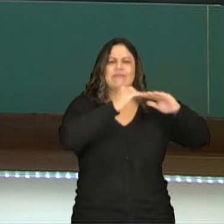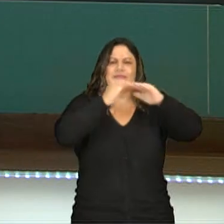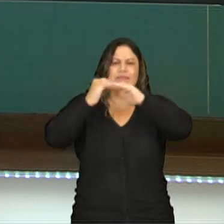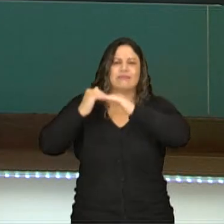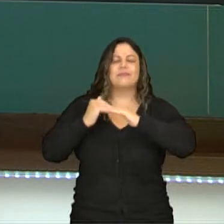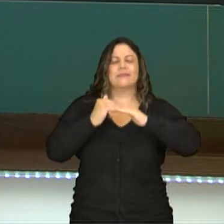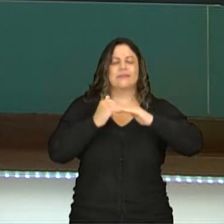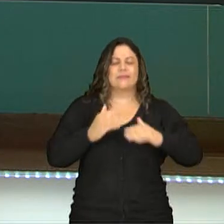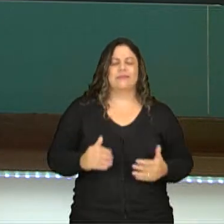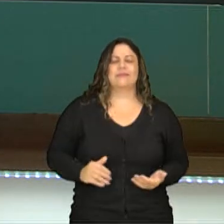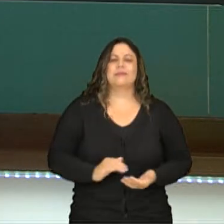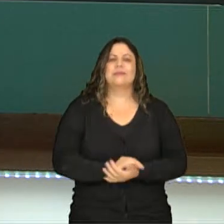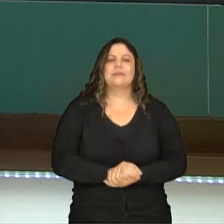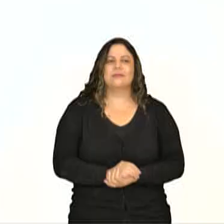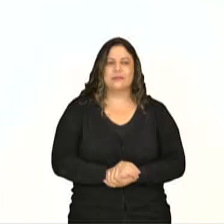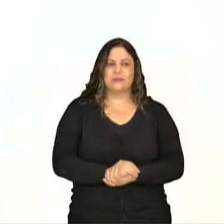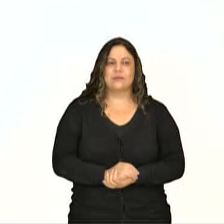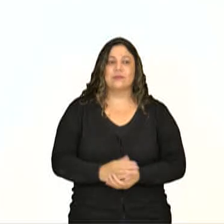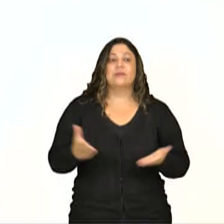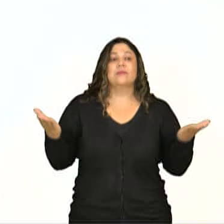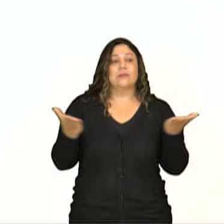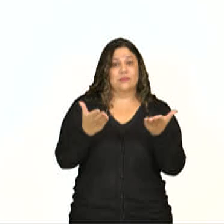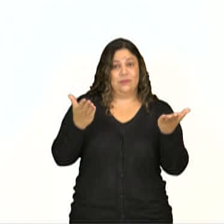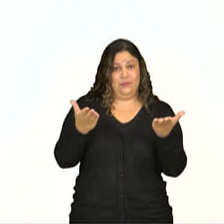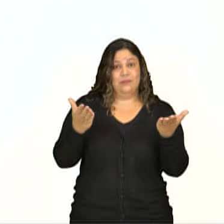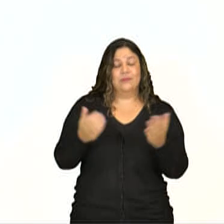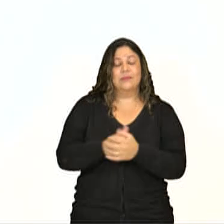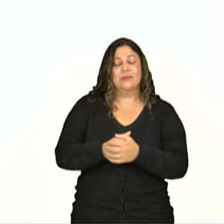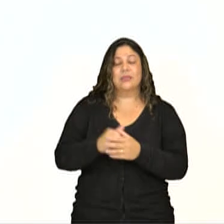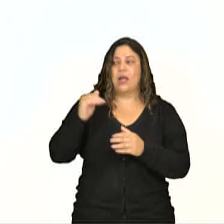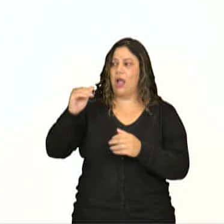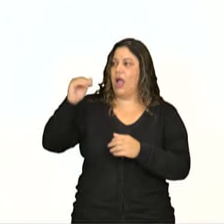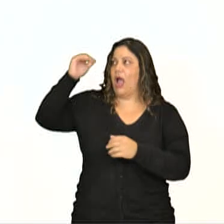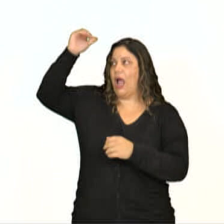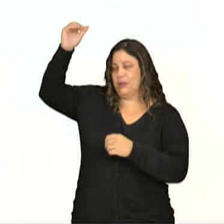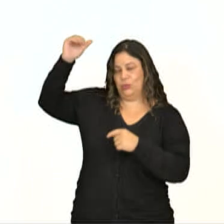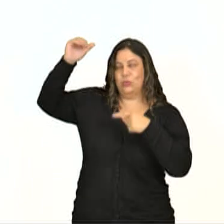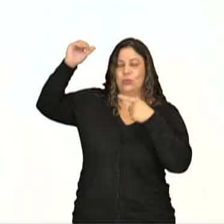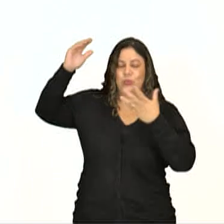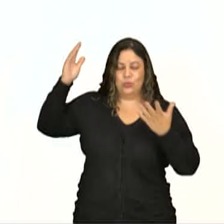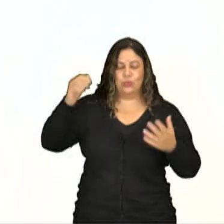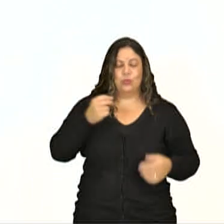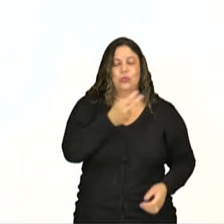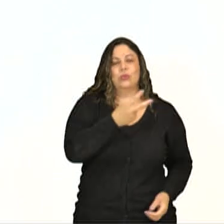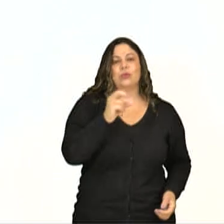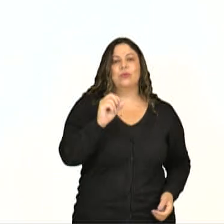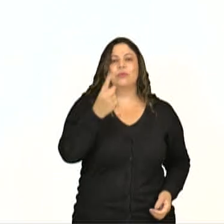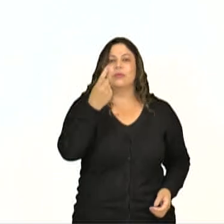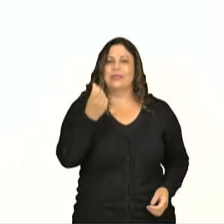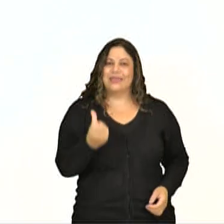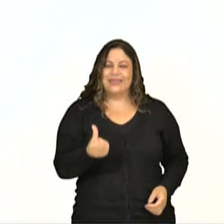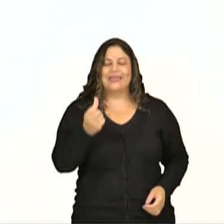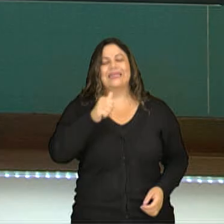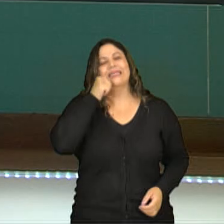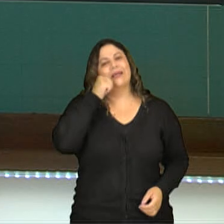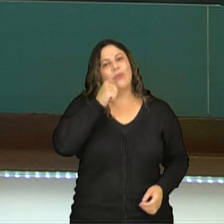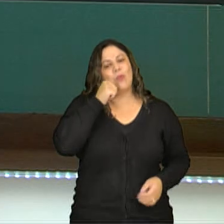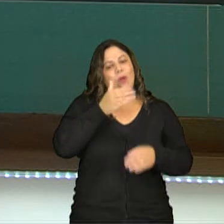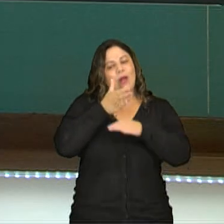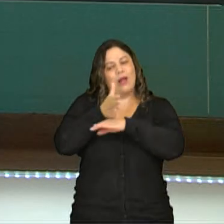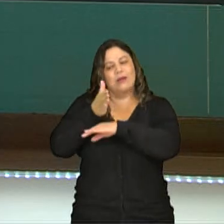quantidade de participantes. Agora, falando dos Jogos Olímpicos adultos, né? Em 2016, a participação das mulheres no Rio de Janeiro